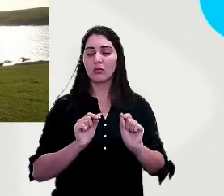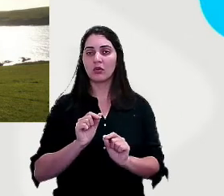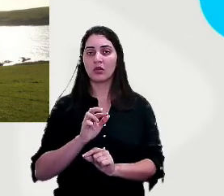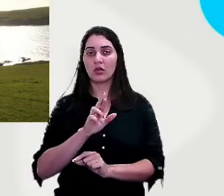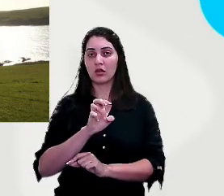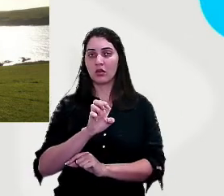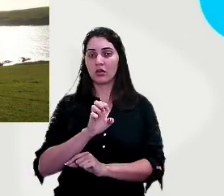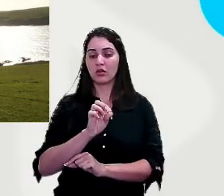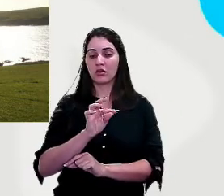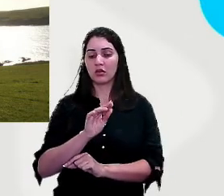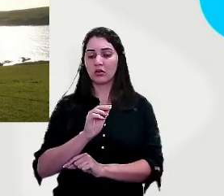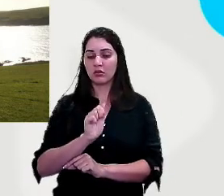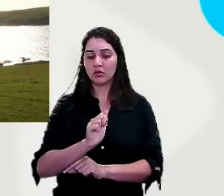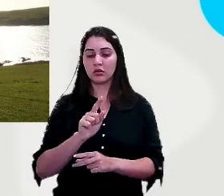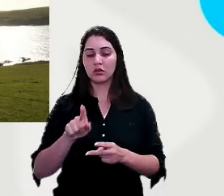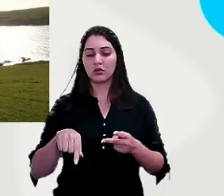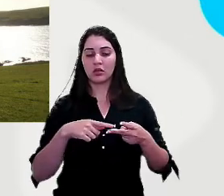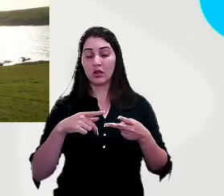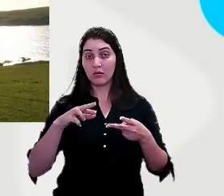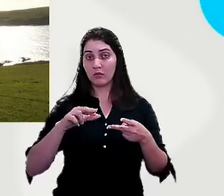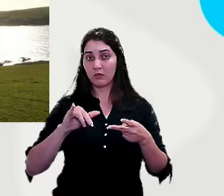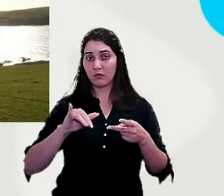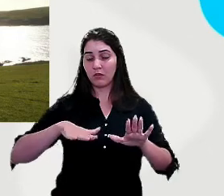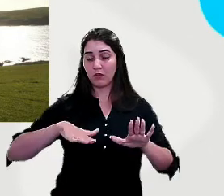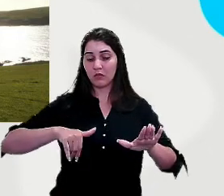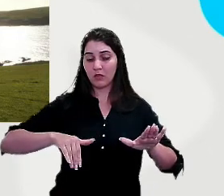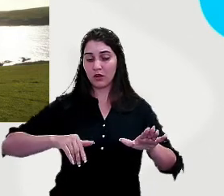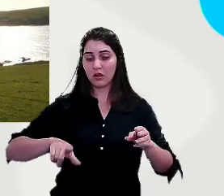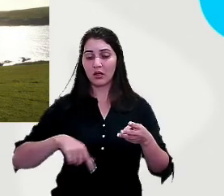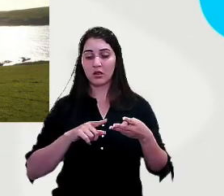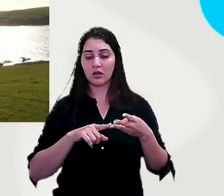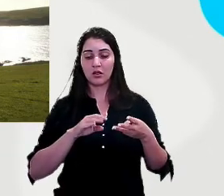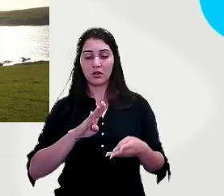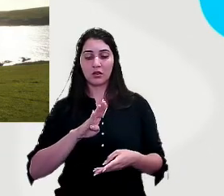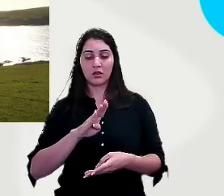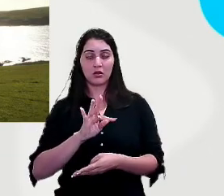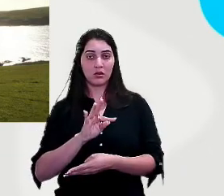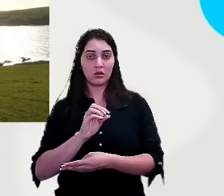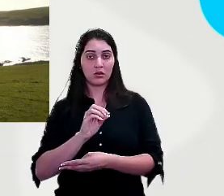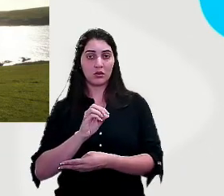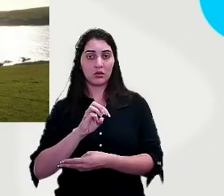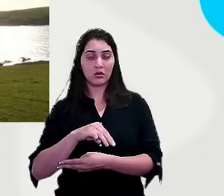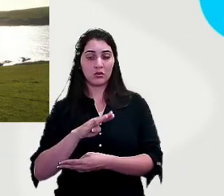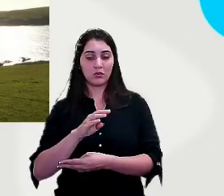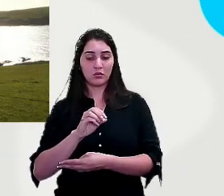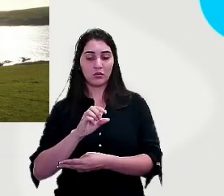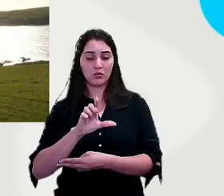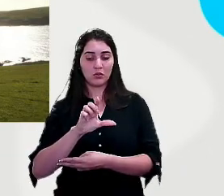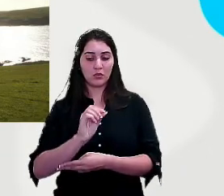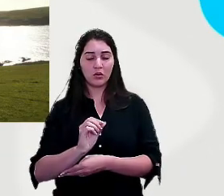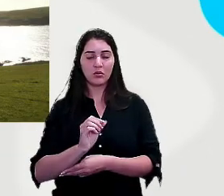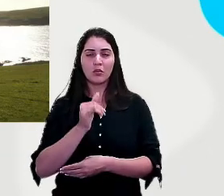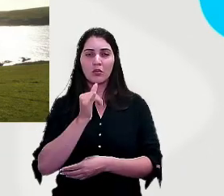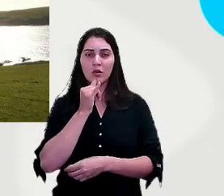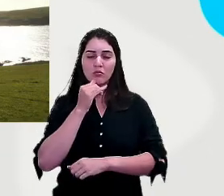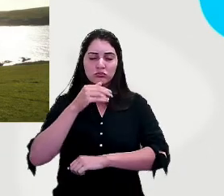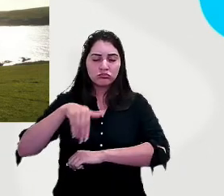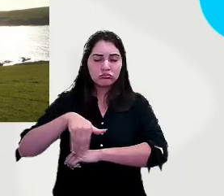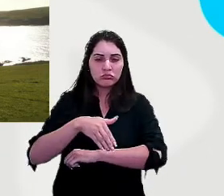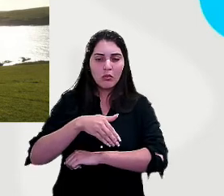recifes de arenito, o tómbolo, né, que a gente vê que é aquela estradinha ali, ó, atravessando o rio, é aquele